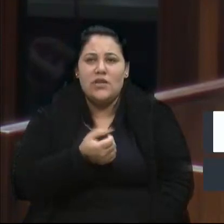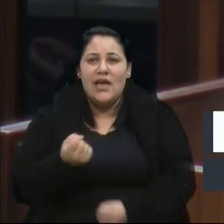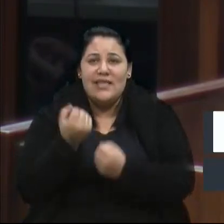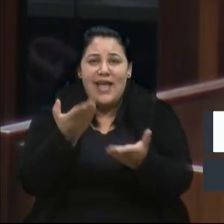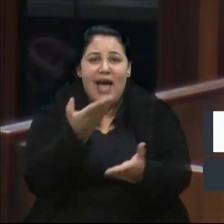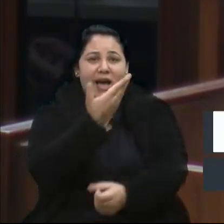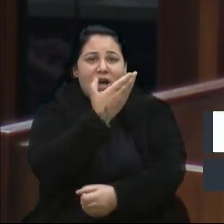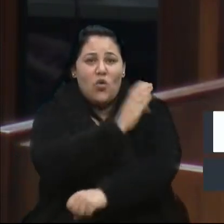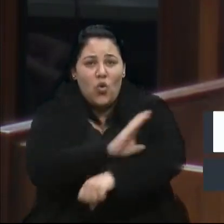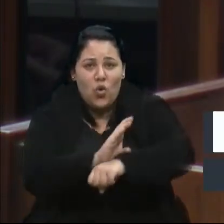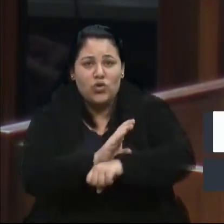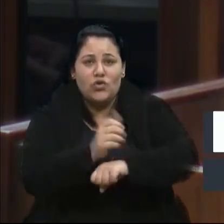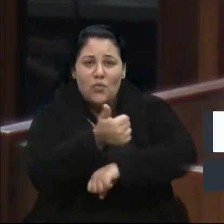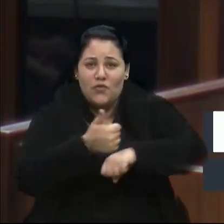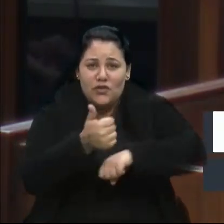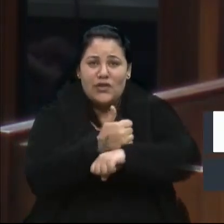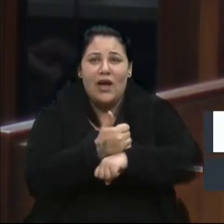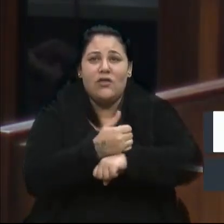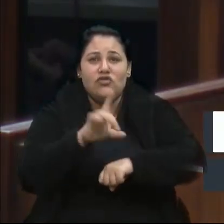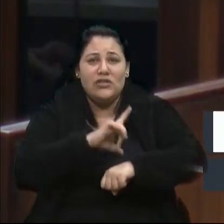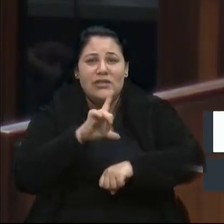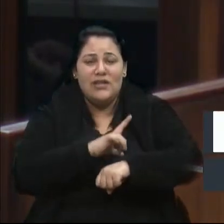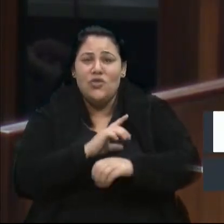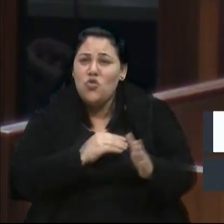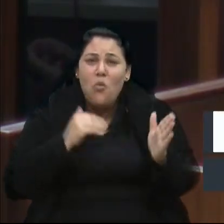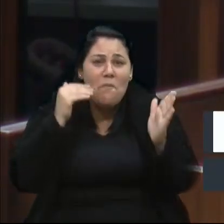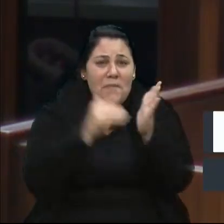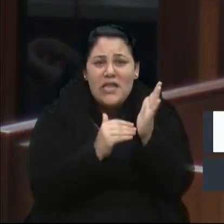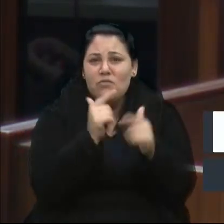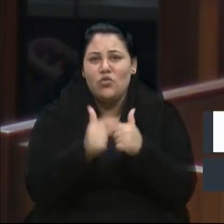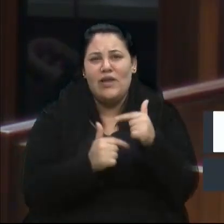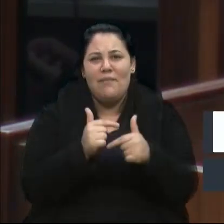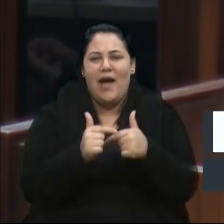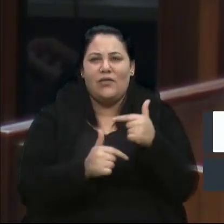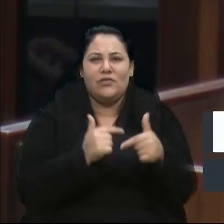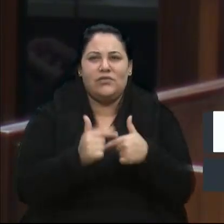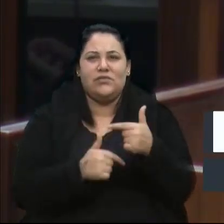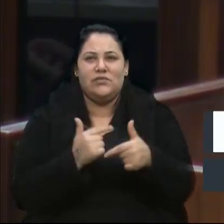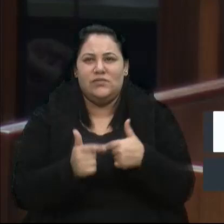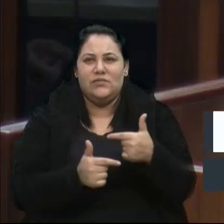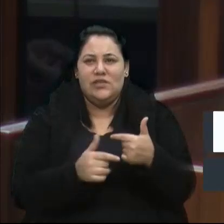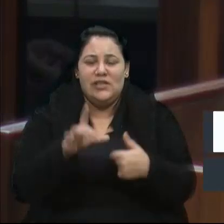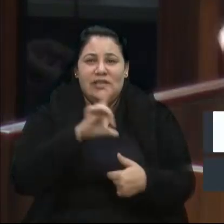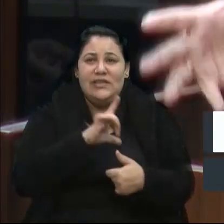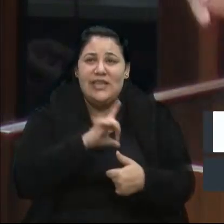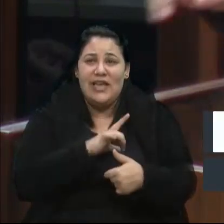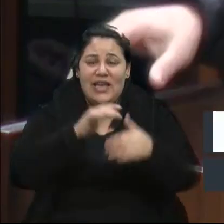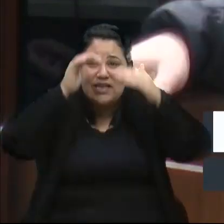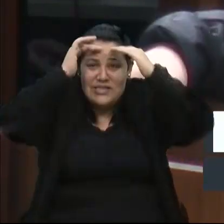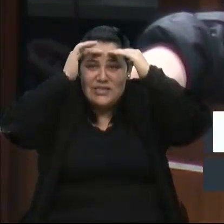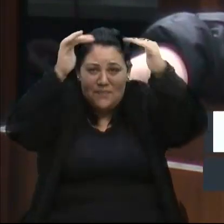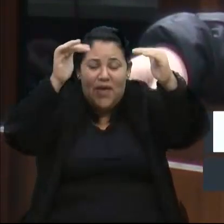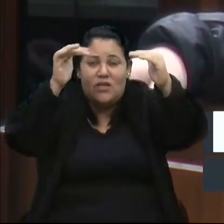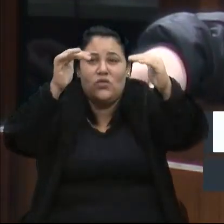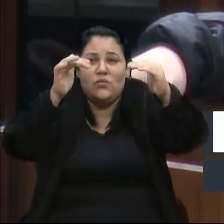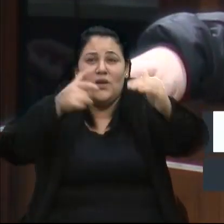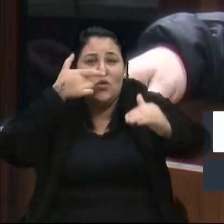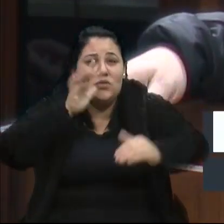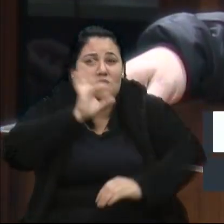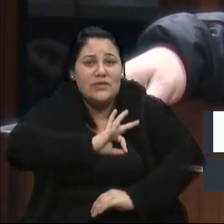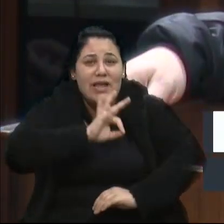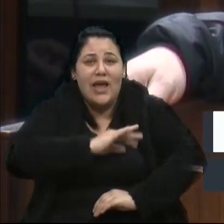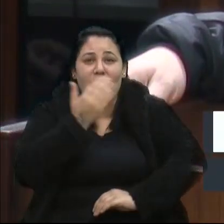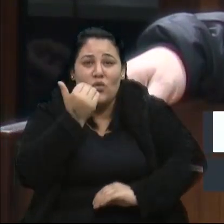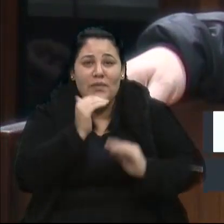para ter condições, no mínimo, de ter um emprego. No mínimo, de ter dignidade e levar o pão de cada dia para